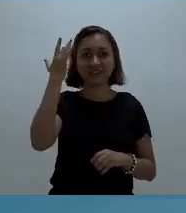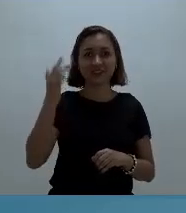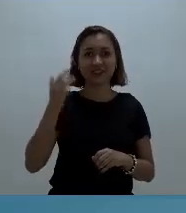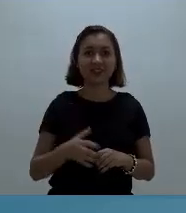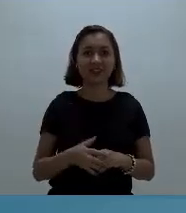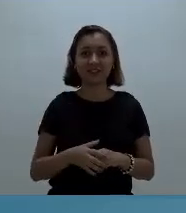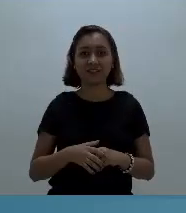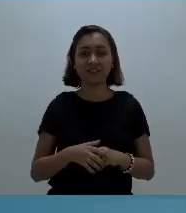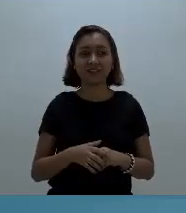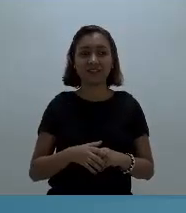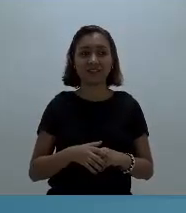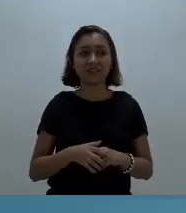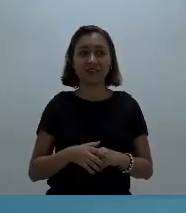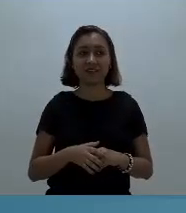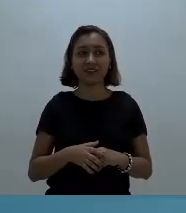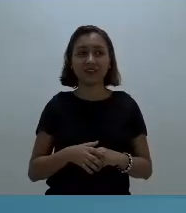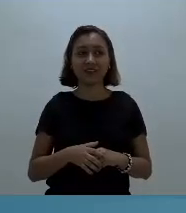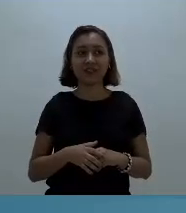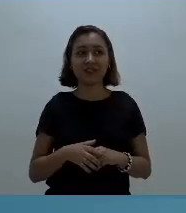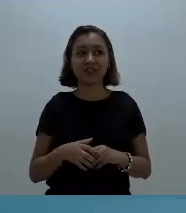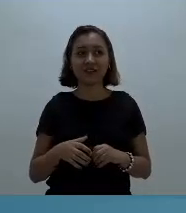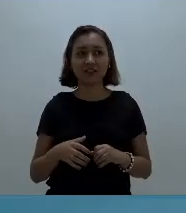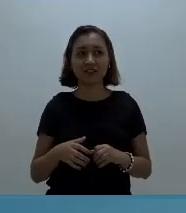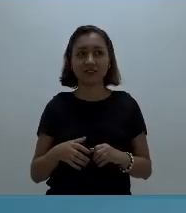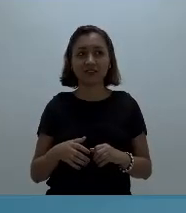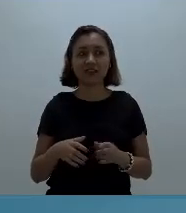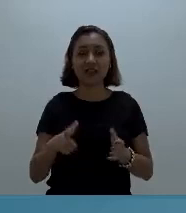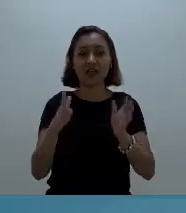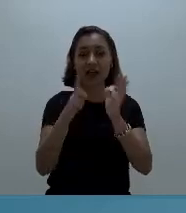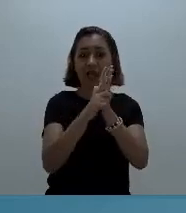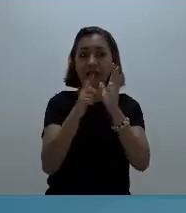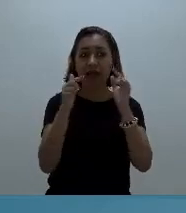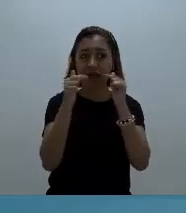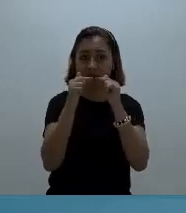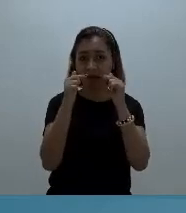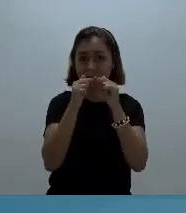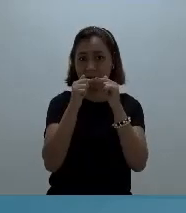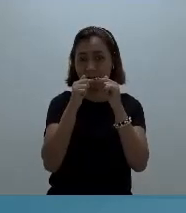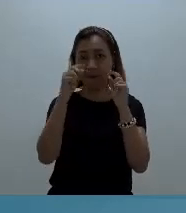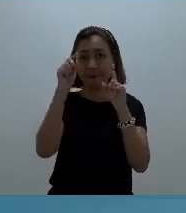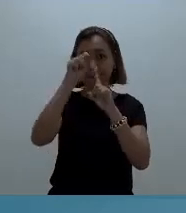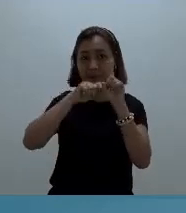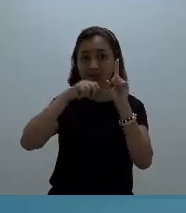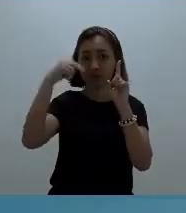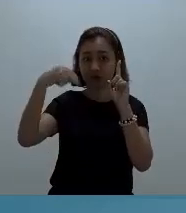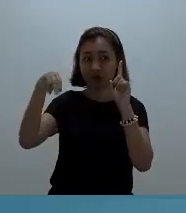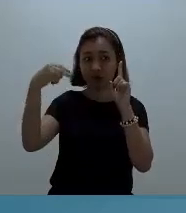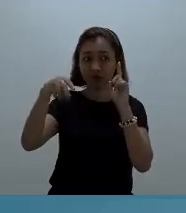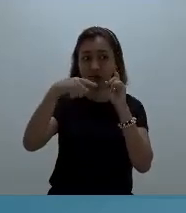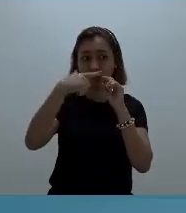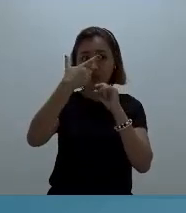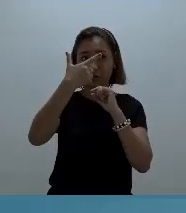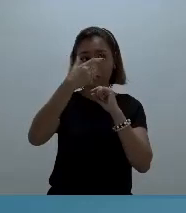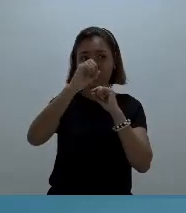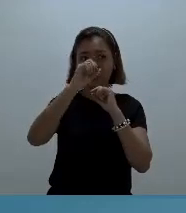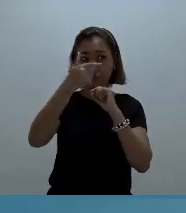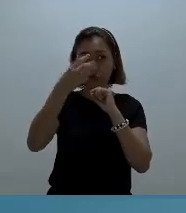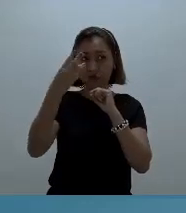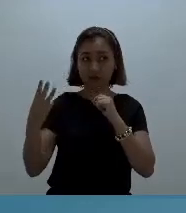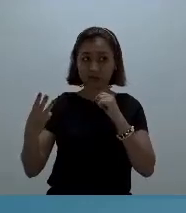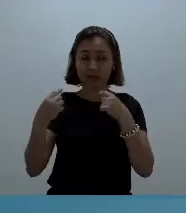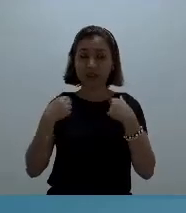da indenização de férias não gozadas na folha do pagamento de novembro de 2023. Então, estou autorizando